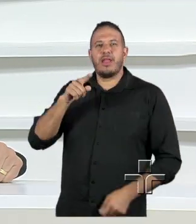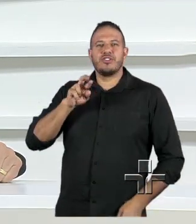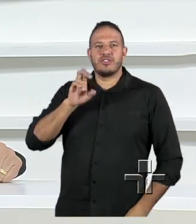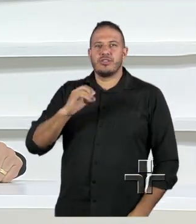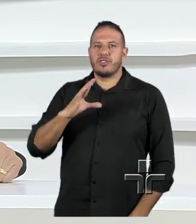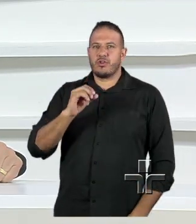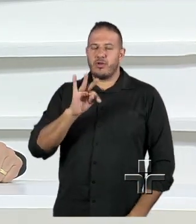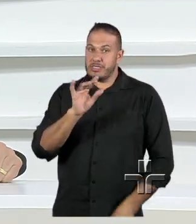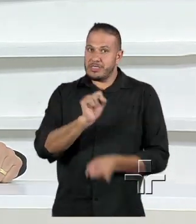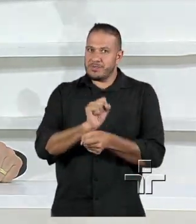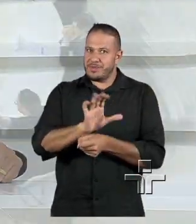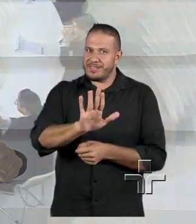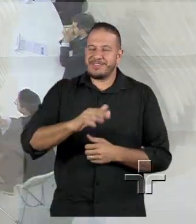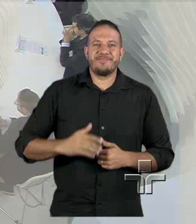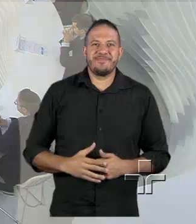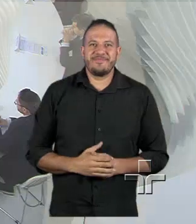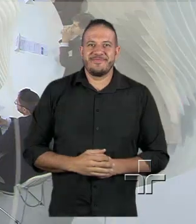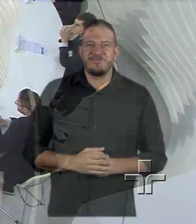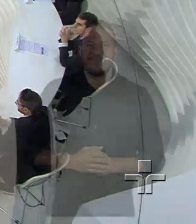Costa. Fique aí.